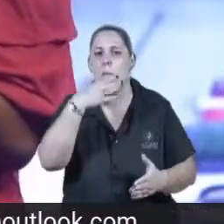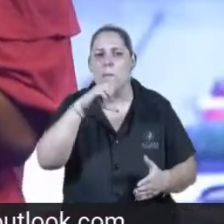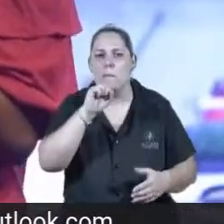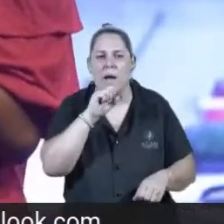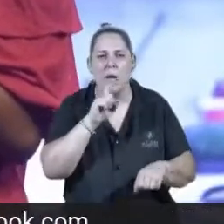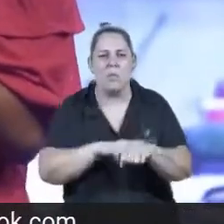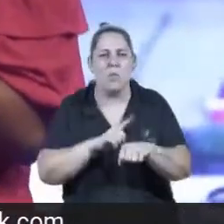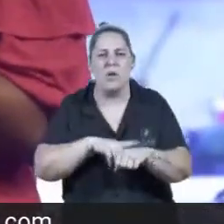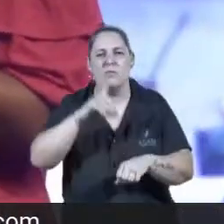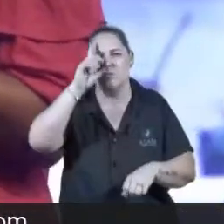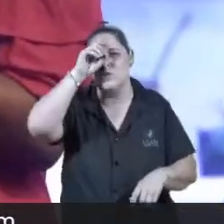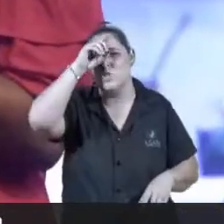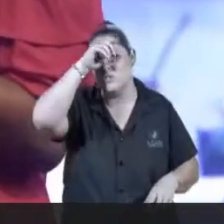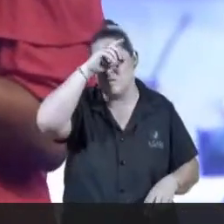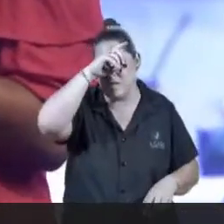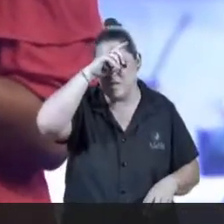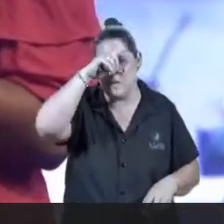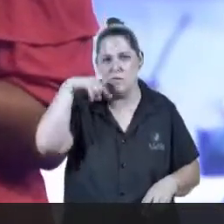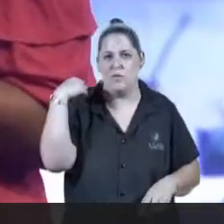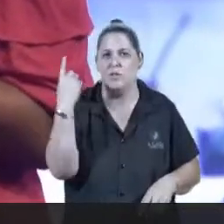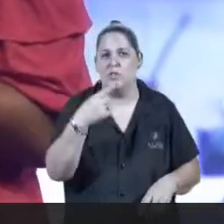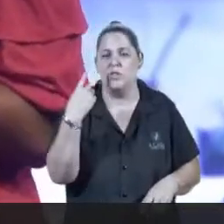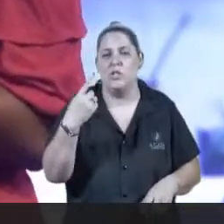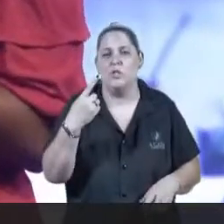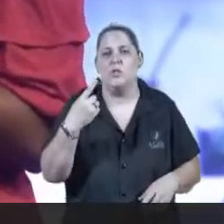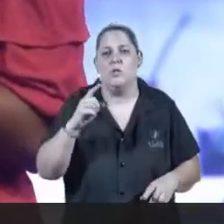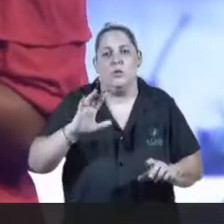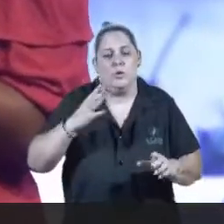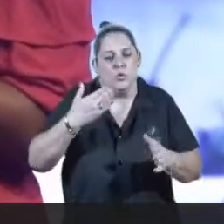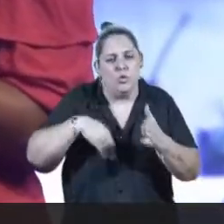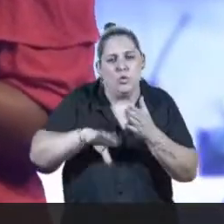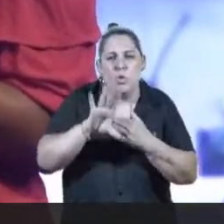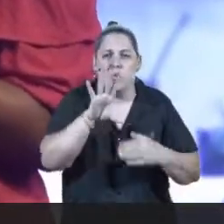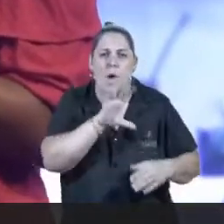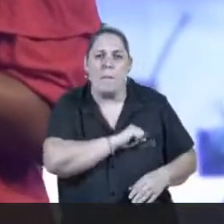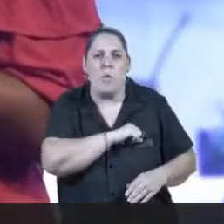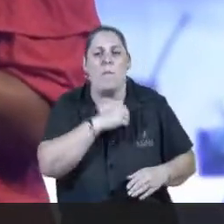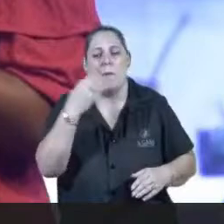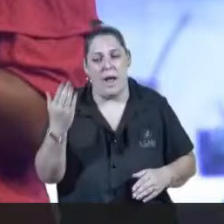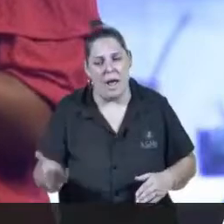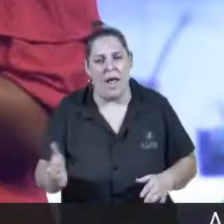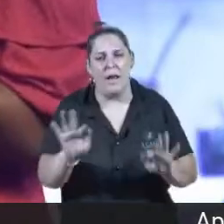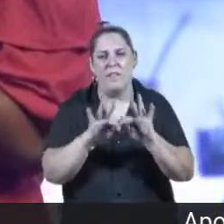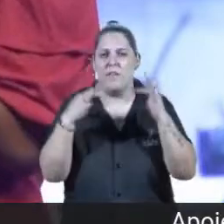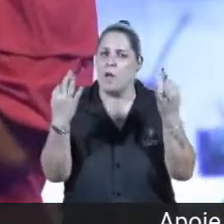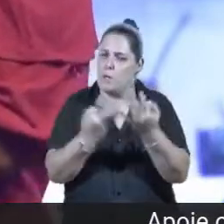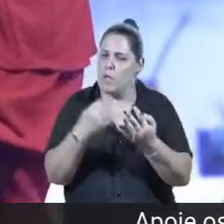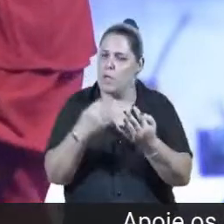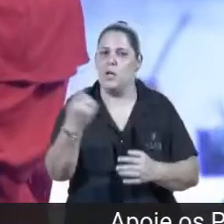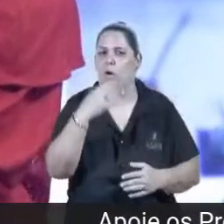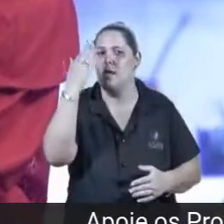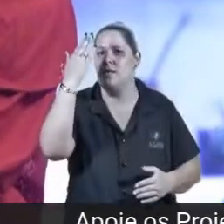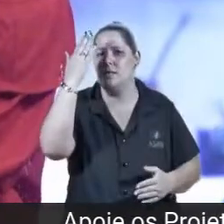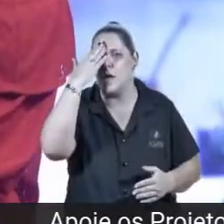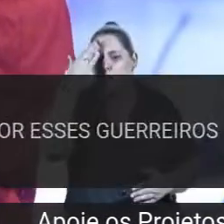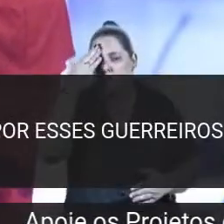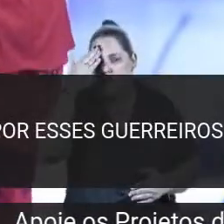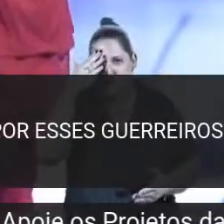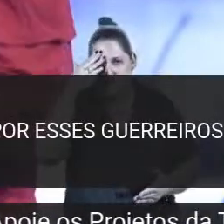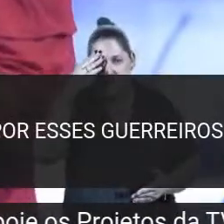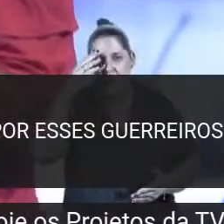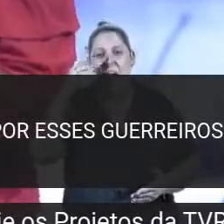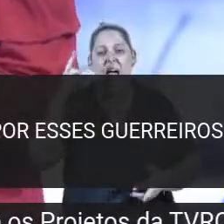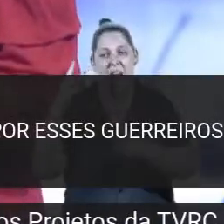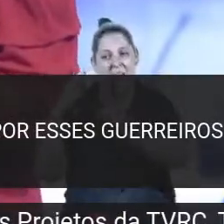difícil e a gente externa toda a solidariedade para ele, para a sua família. E a gente sabe que o compromisso de estar aqui hoje,